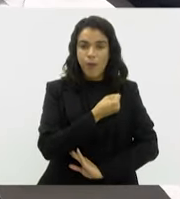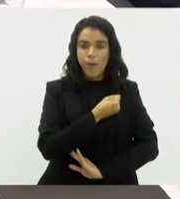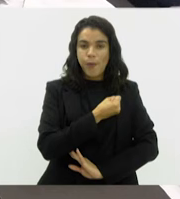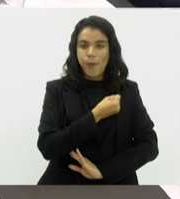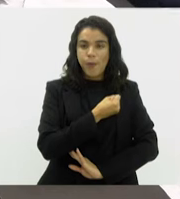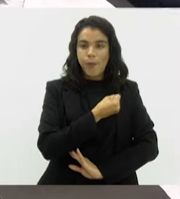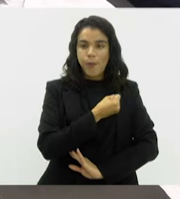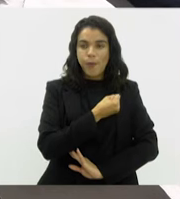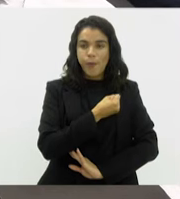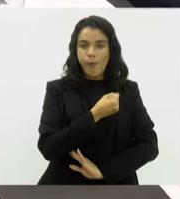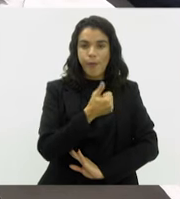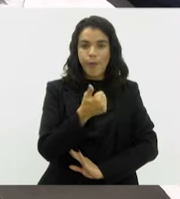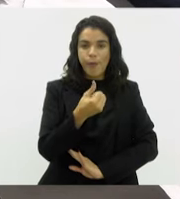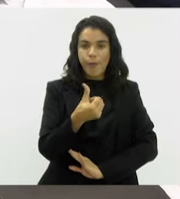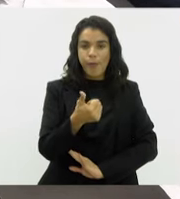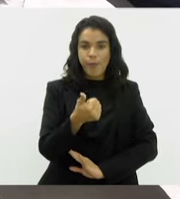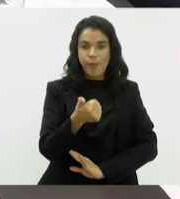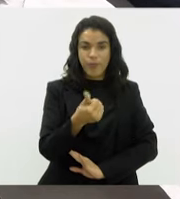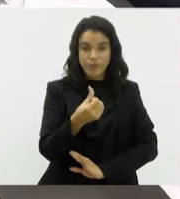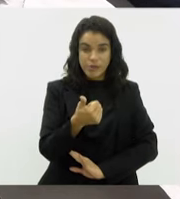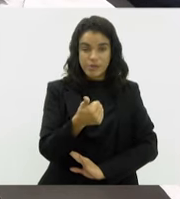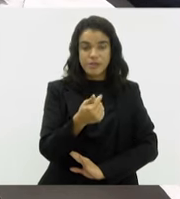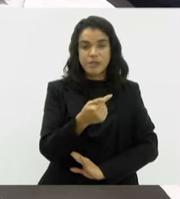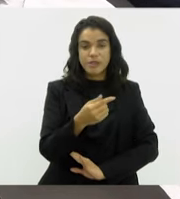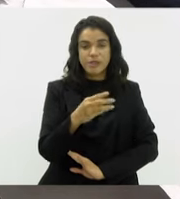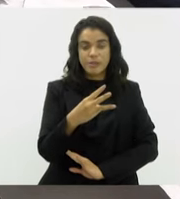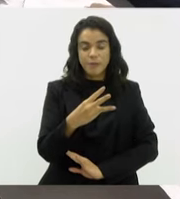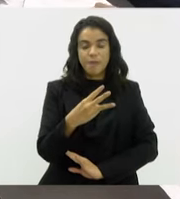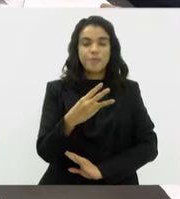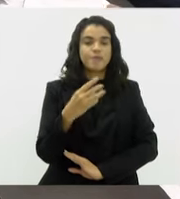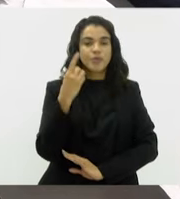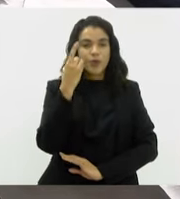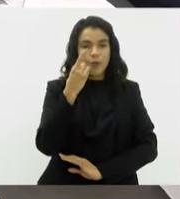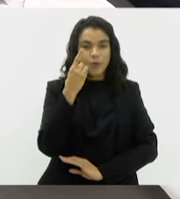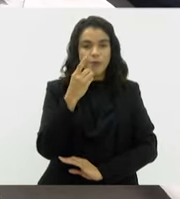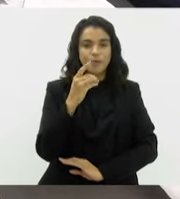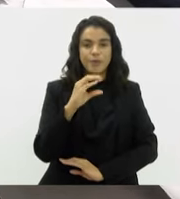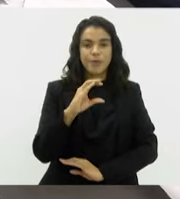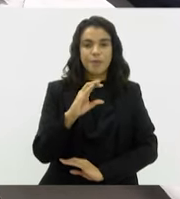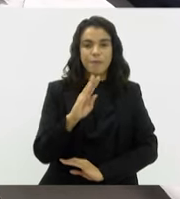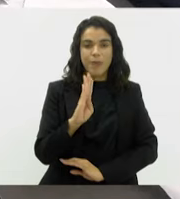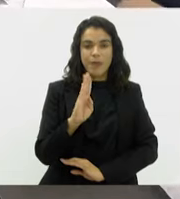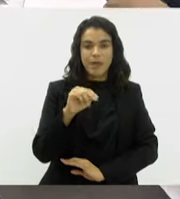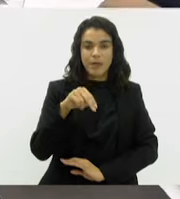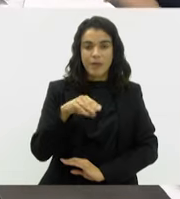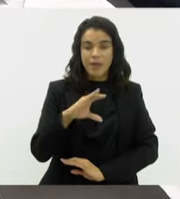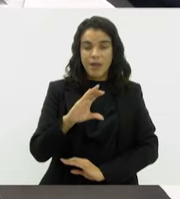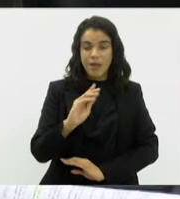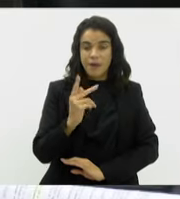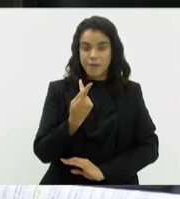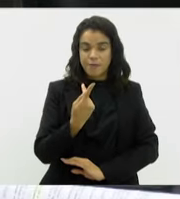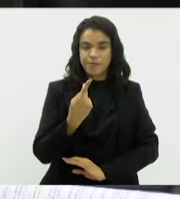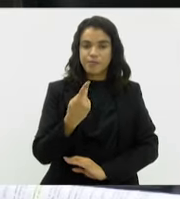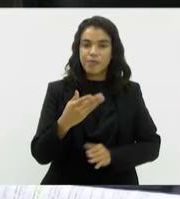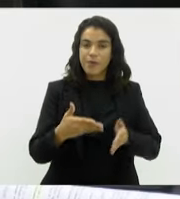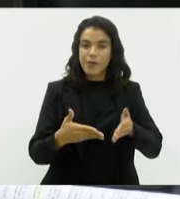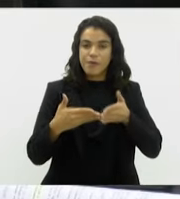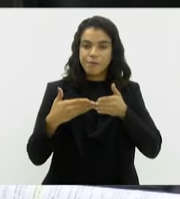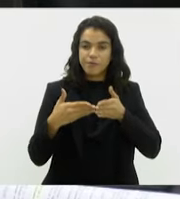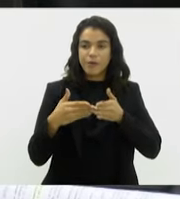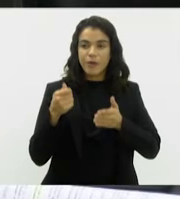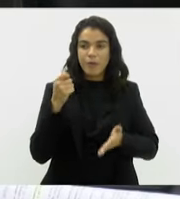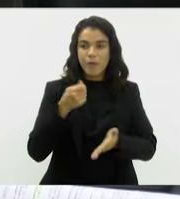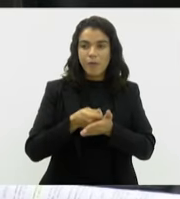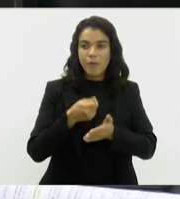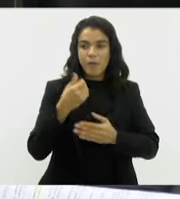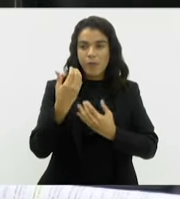Projeto de lei 1676 de 23, de autoria do deputado Carlinhos, BNH, que isenta do pagamento de taxa de inscrição em